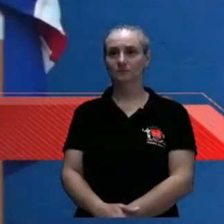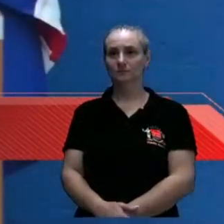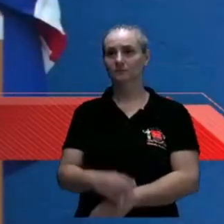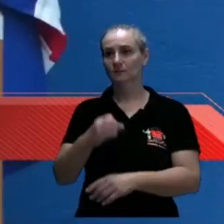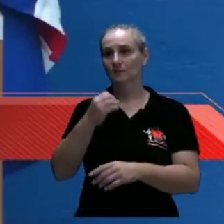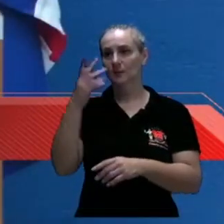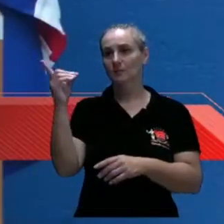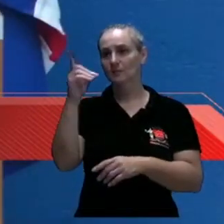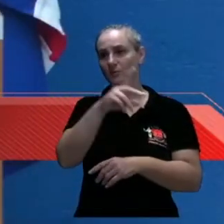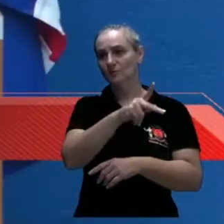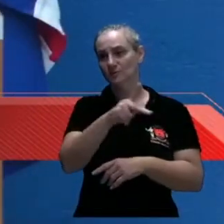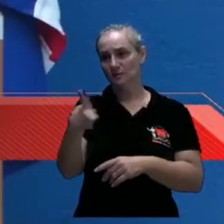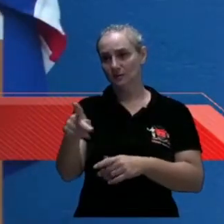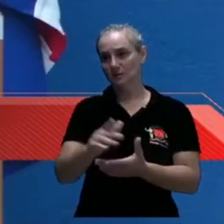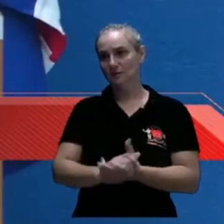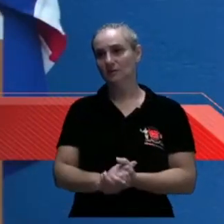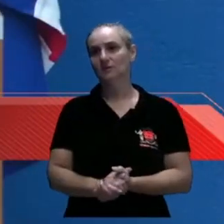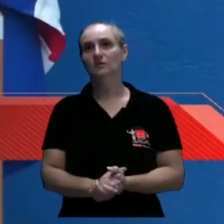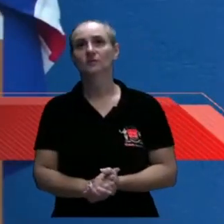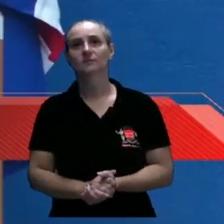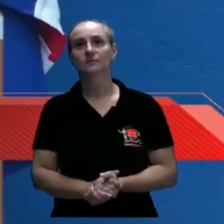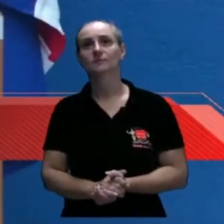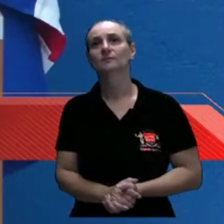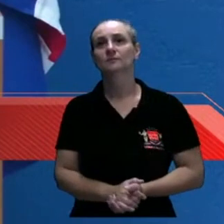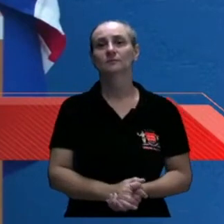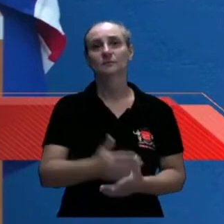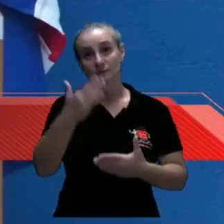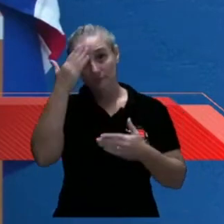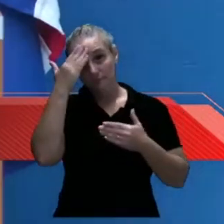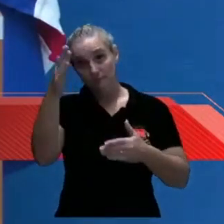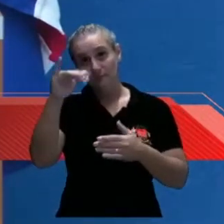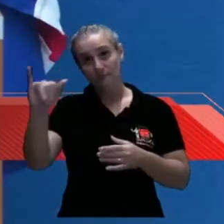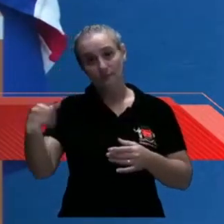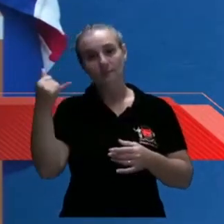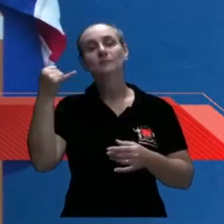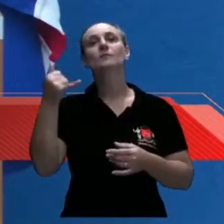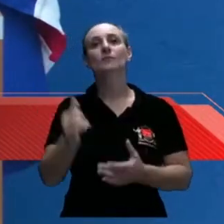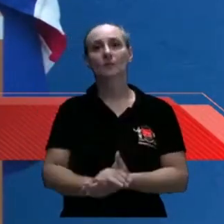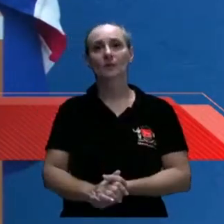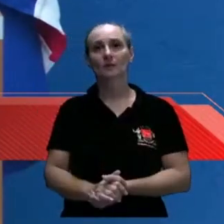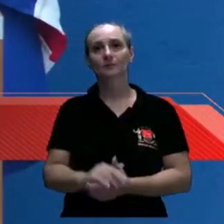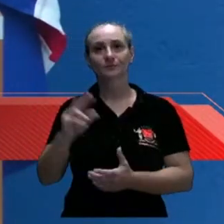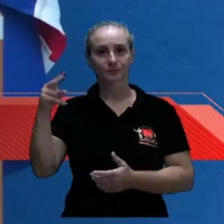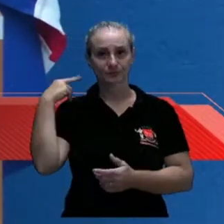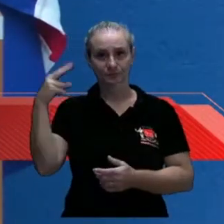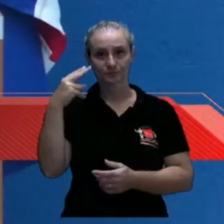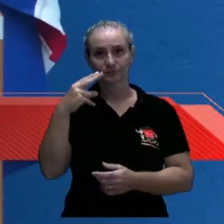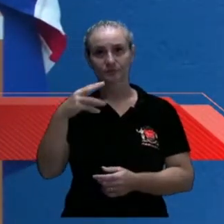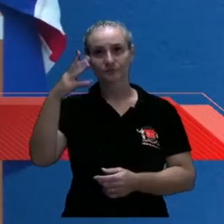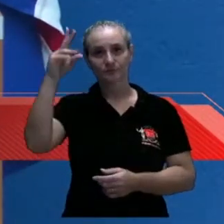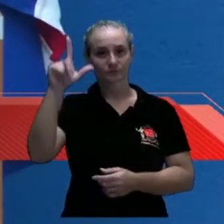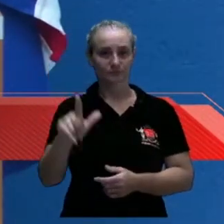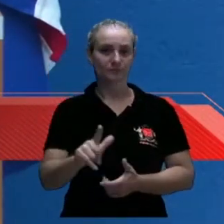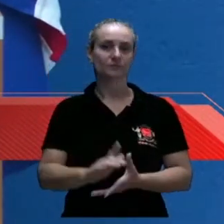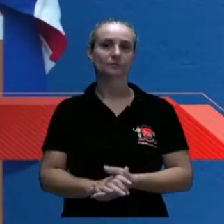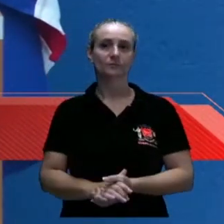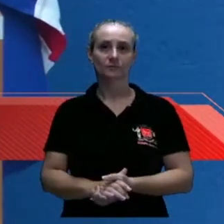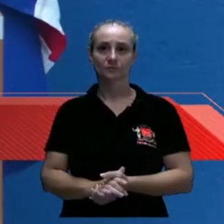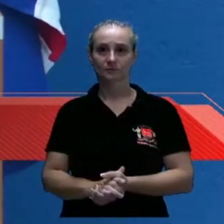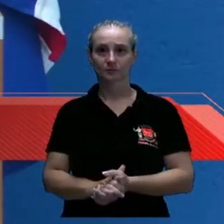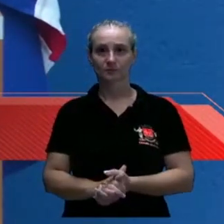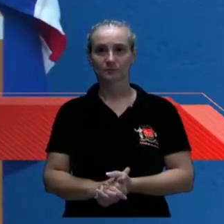Bom dia, presidente Cassiano. Obrigado pela oportunidade. Vereadores de Três Lagoas,